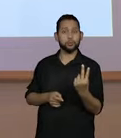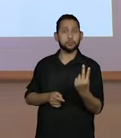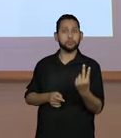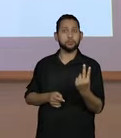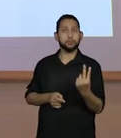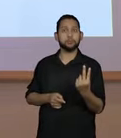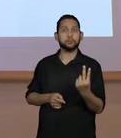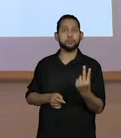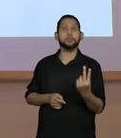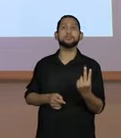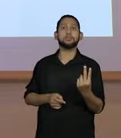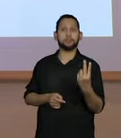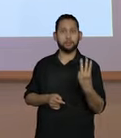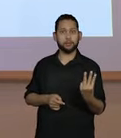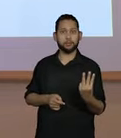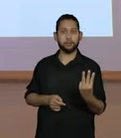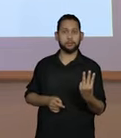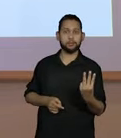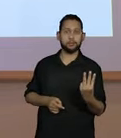dar 3.